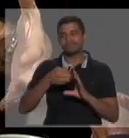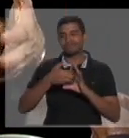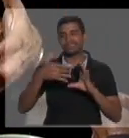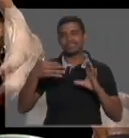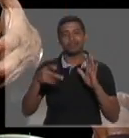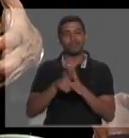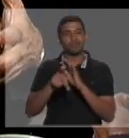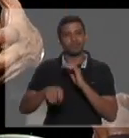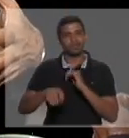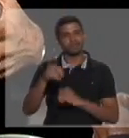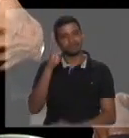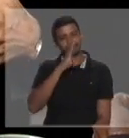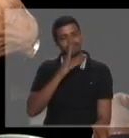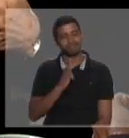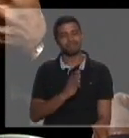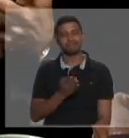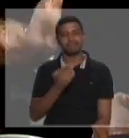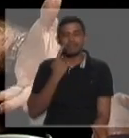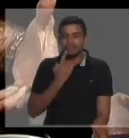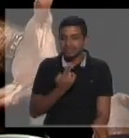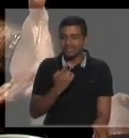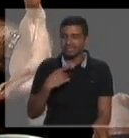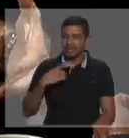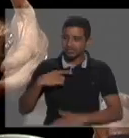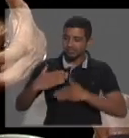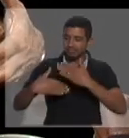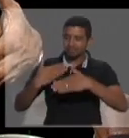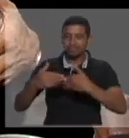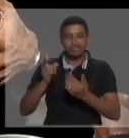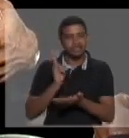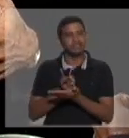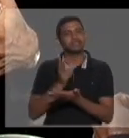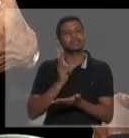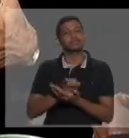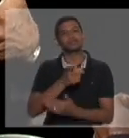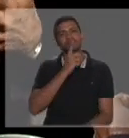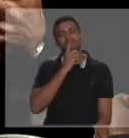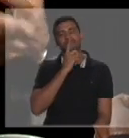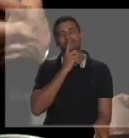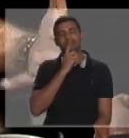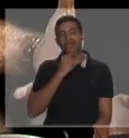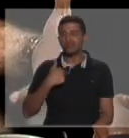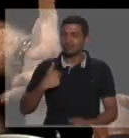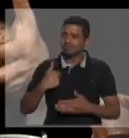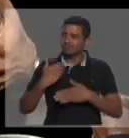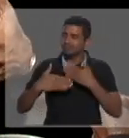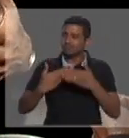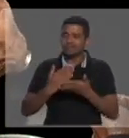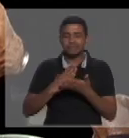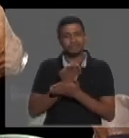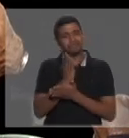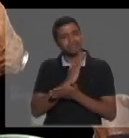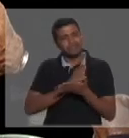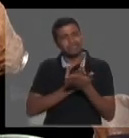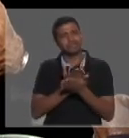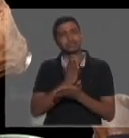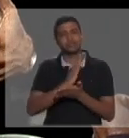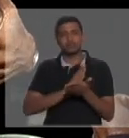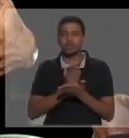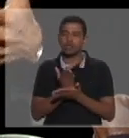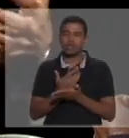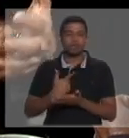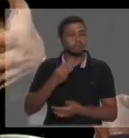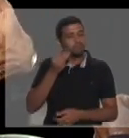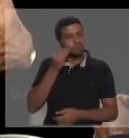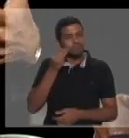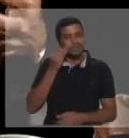característica desse país, é um país que produz o silenciamento. Então isso começou a me incomodar e